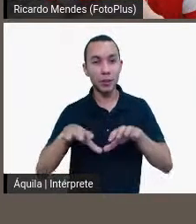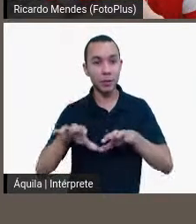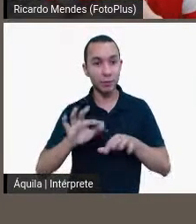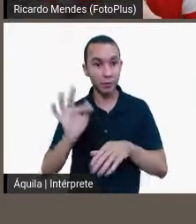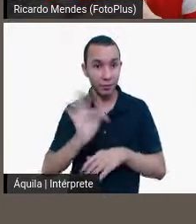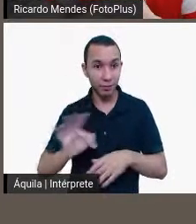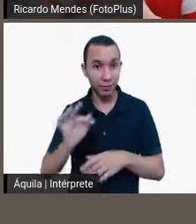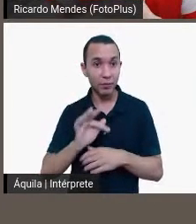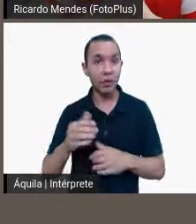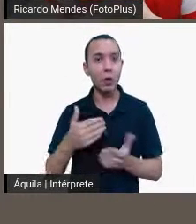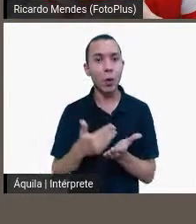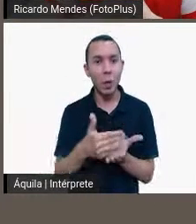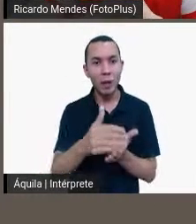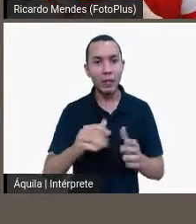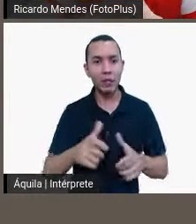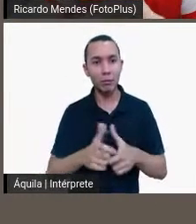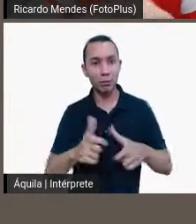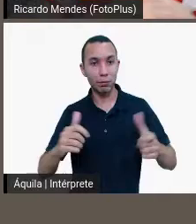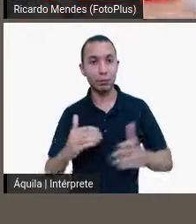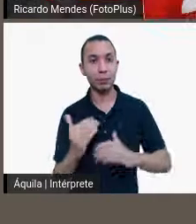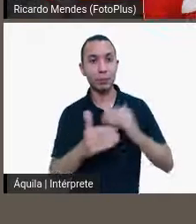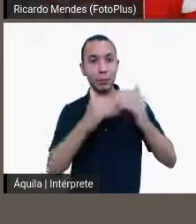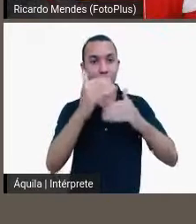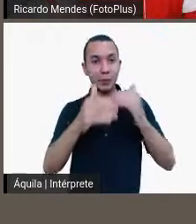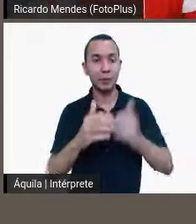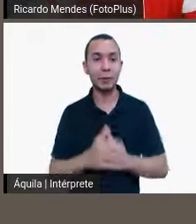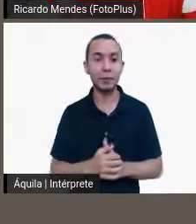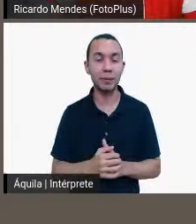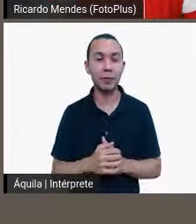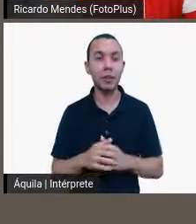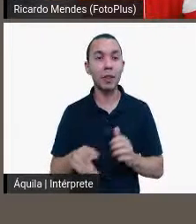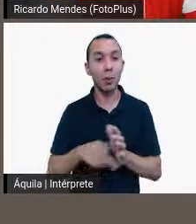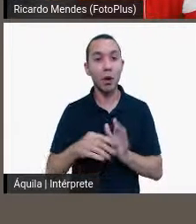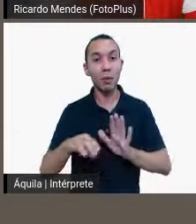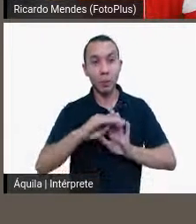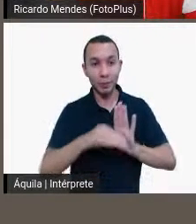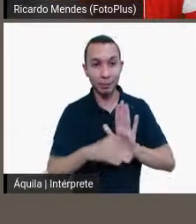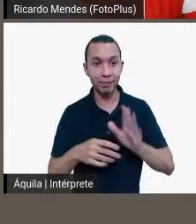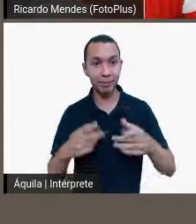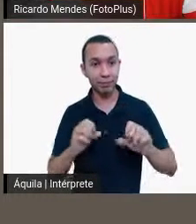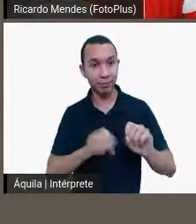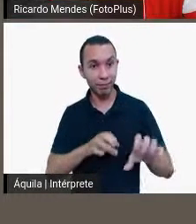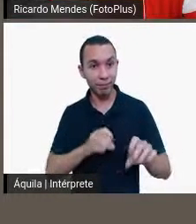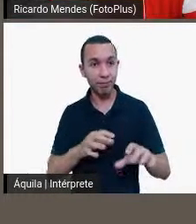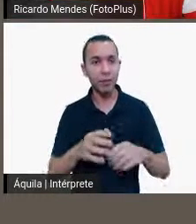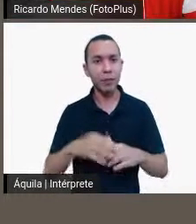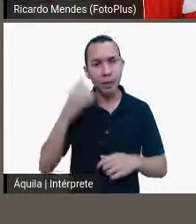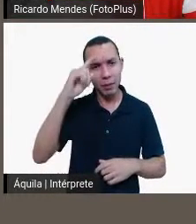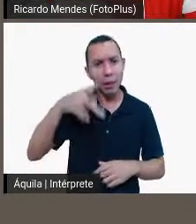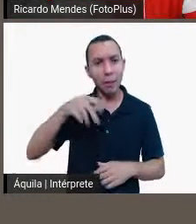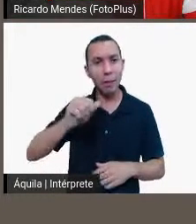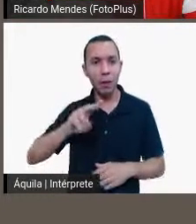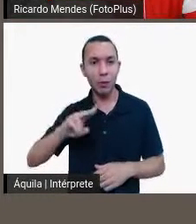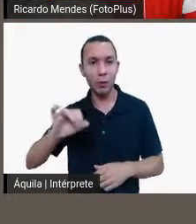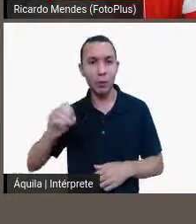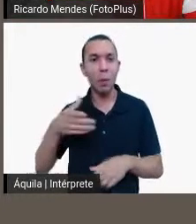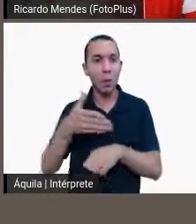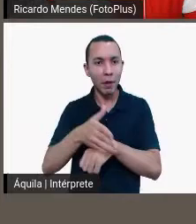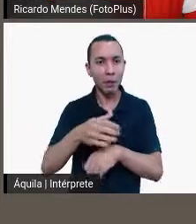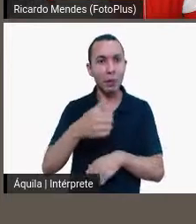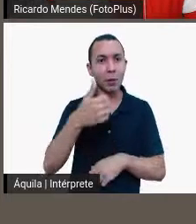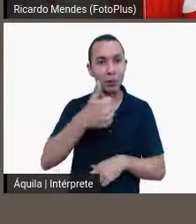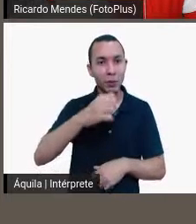ganha volume, crescente e perspectiva interdisciplinar. Para registro, gostaria de lembrar que Paulo Reckenhoff participou em